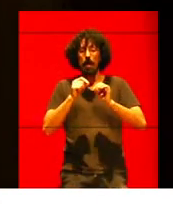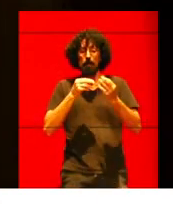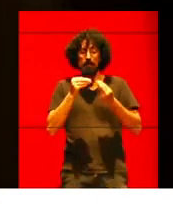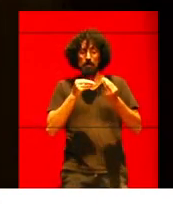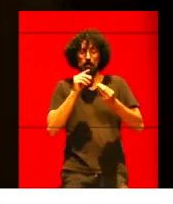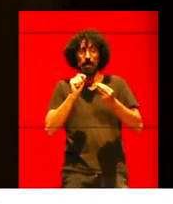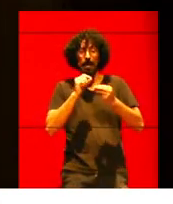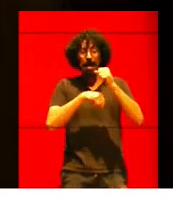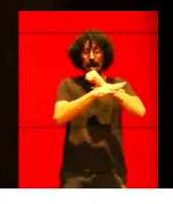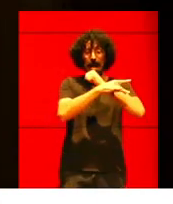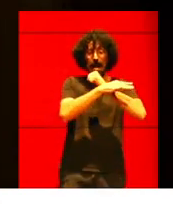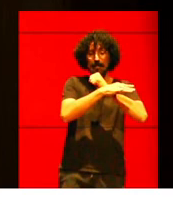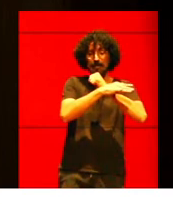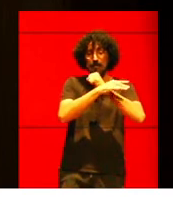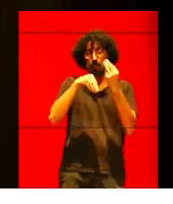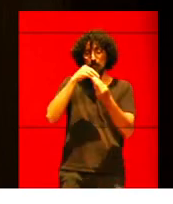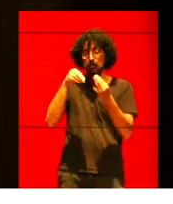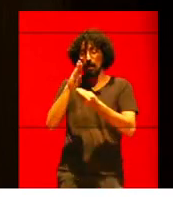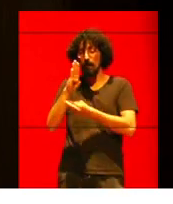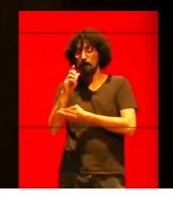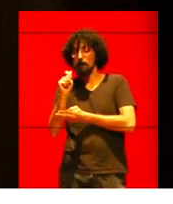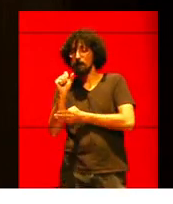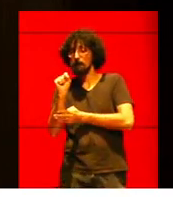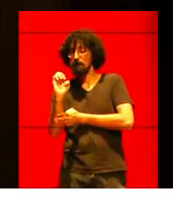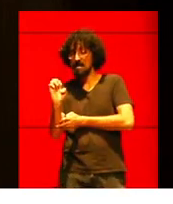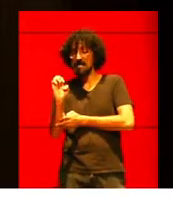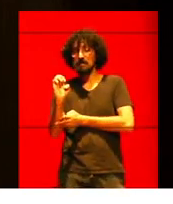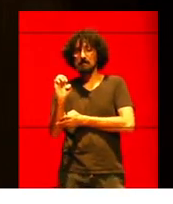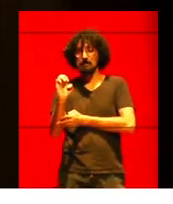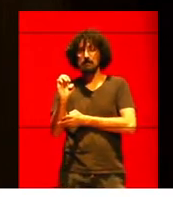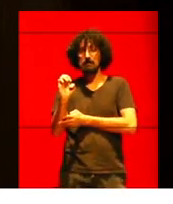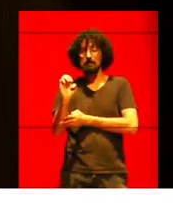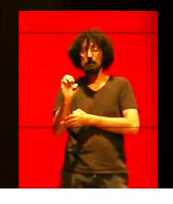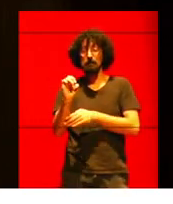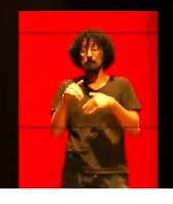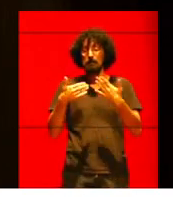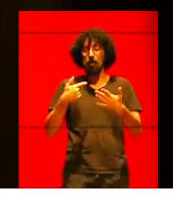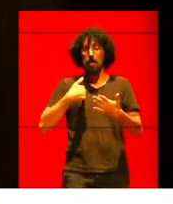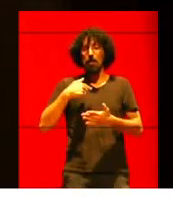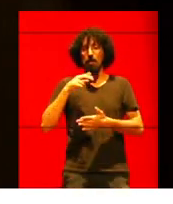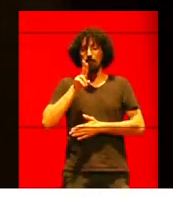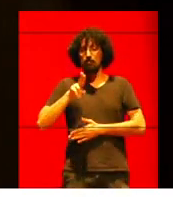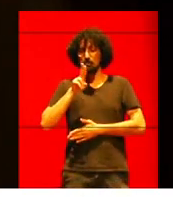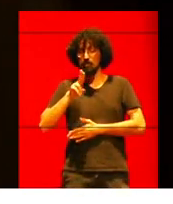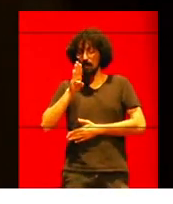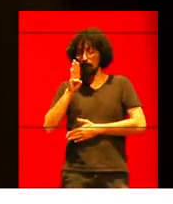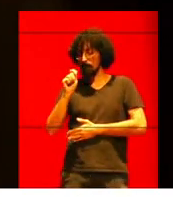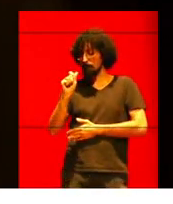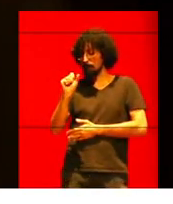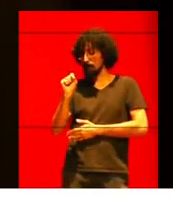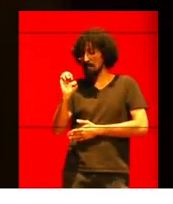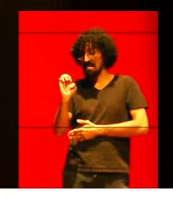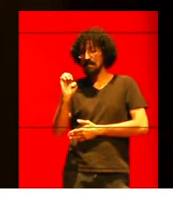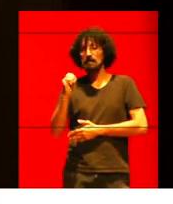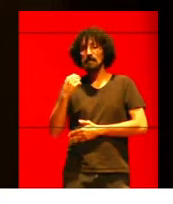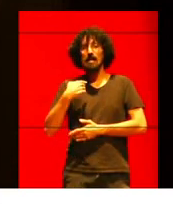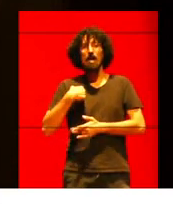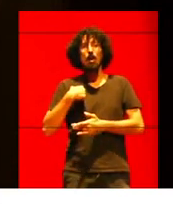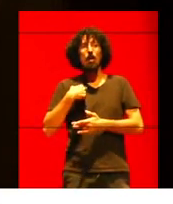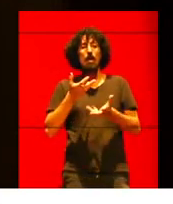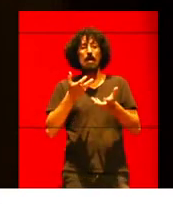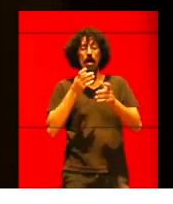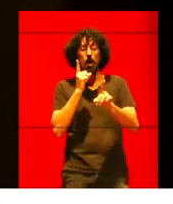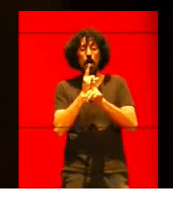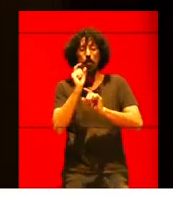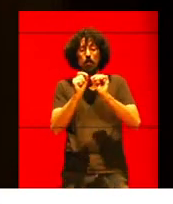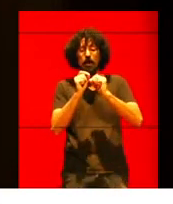e base. Se eu já tenho a base, que é o que eu vou utilizar, eu estou procurando quem? Um